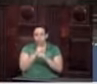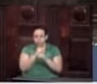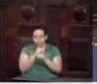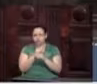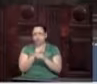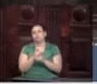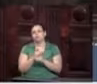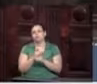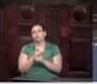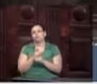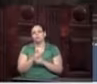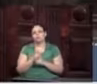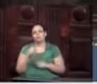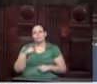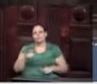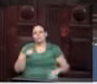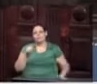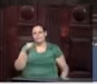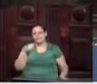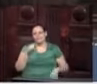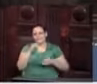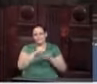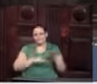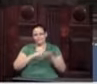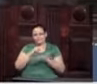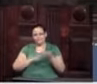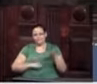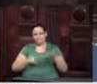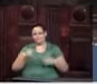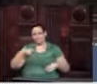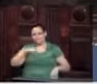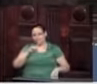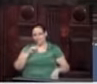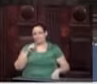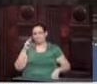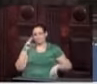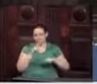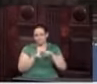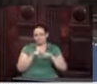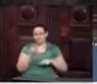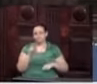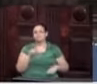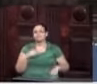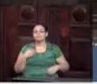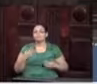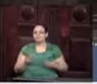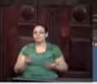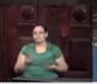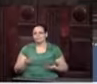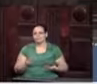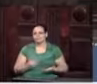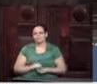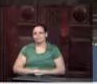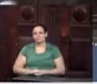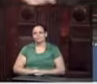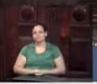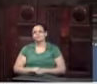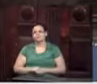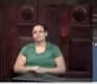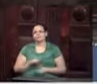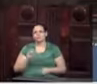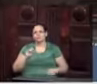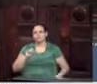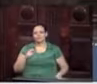captura, cumprir mandados de prisão. E aí, os desmandos ou